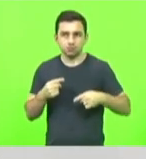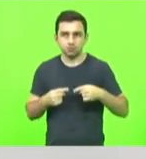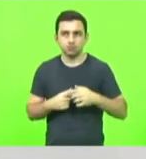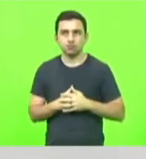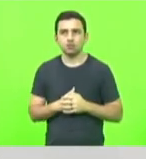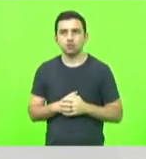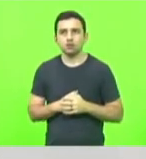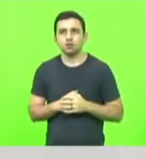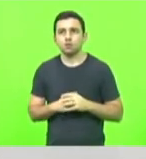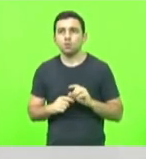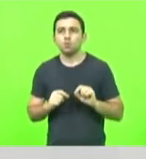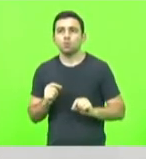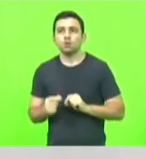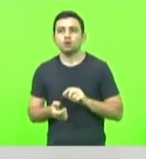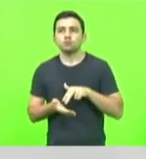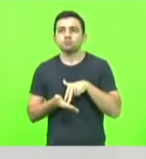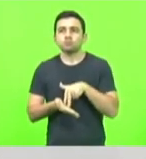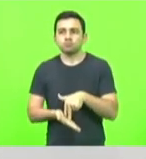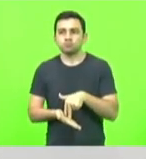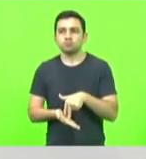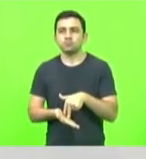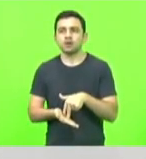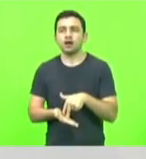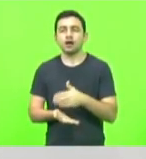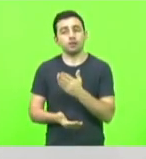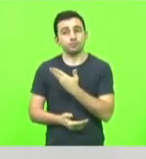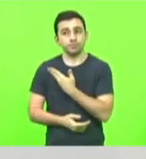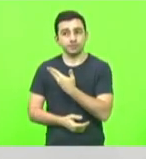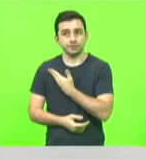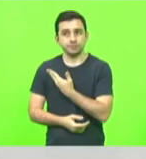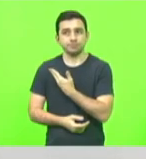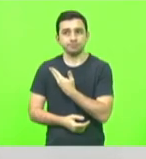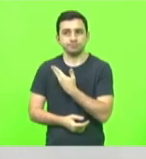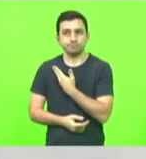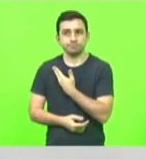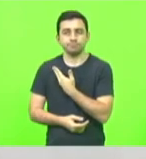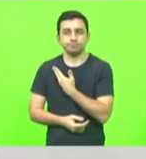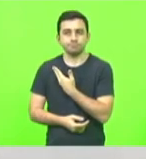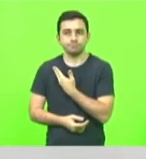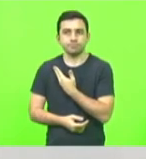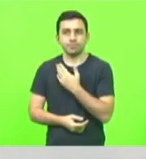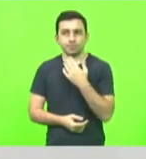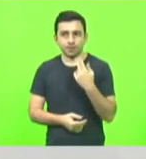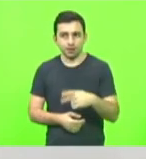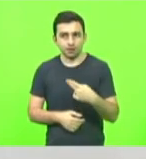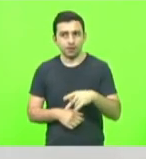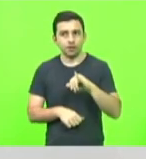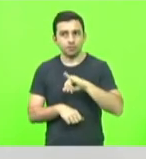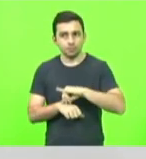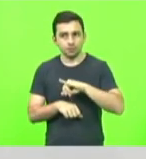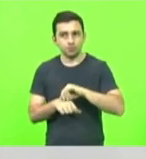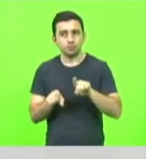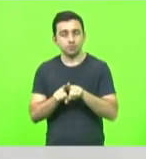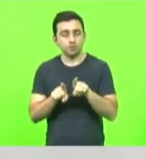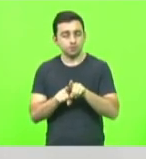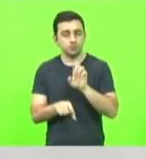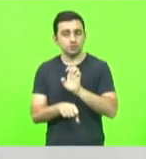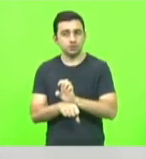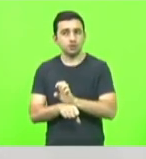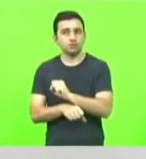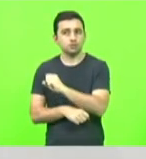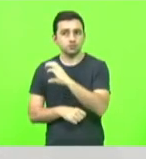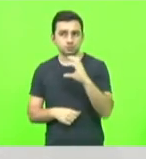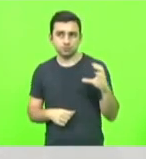o posicionamento de vários e vários amigos meus, não só daqui da capital, mas de todo o Estado, sobre